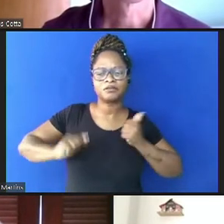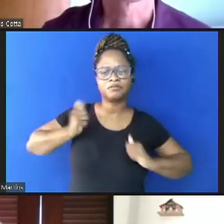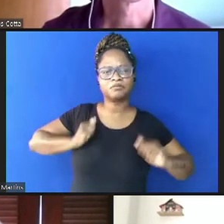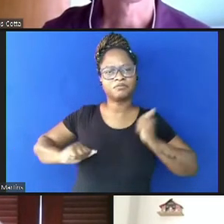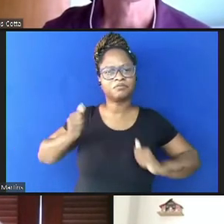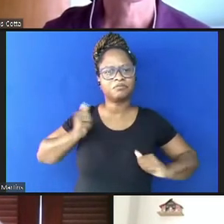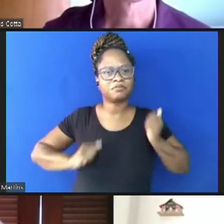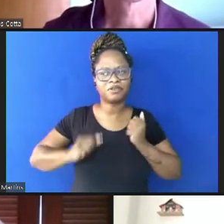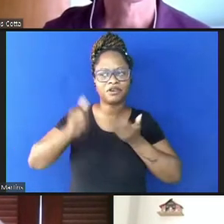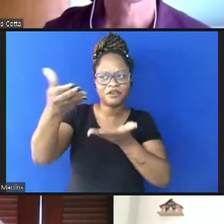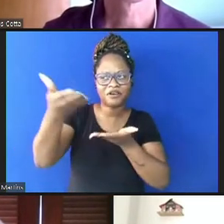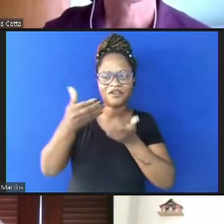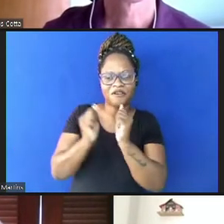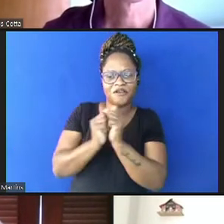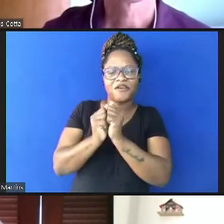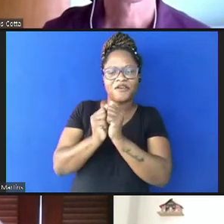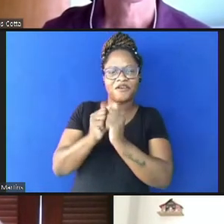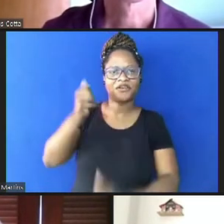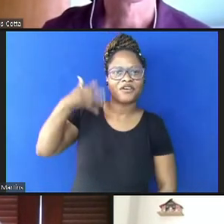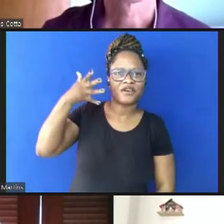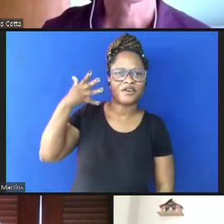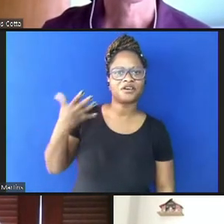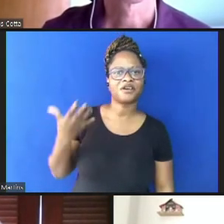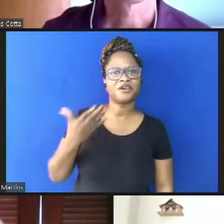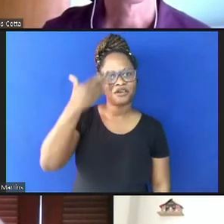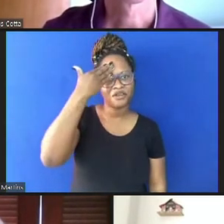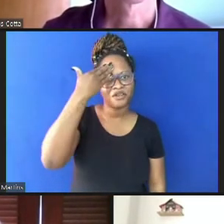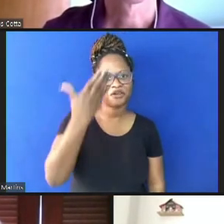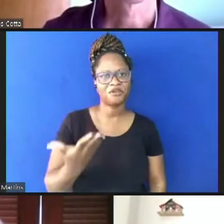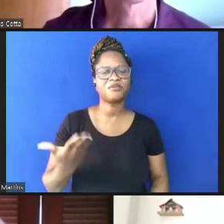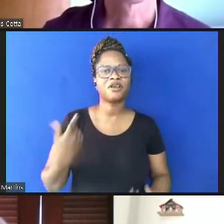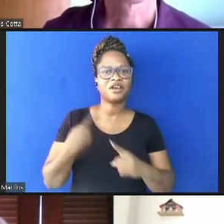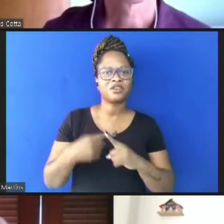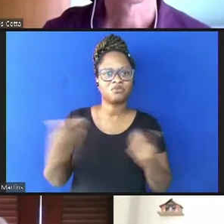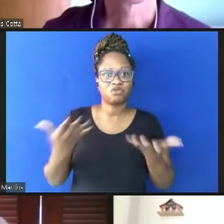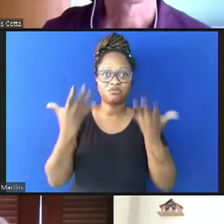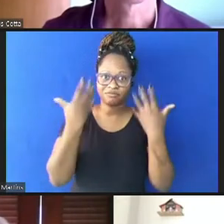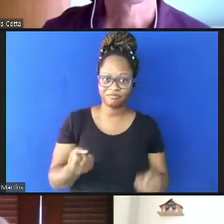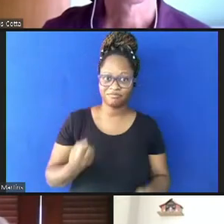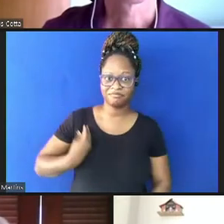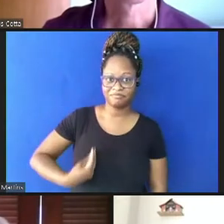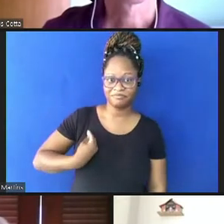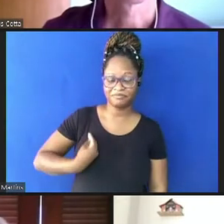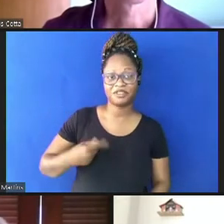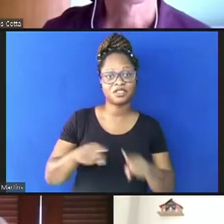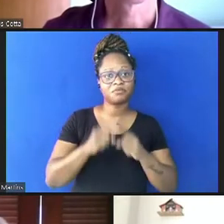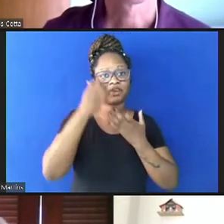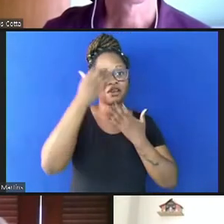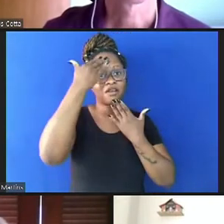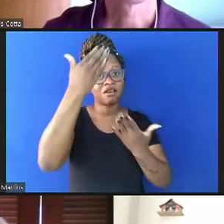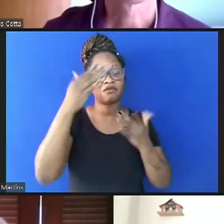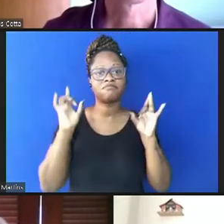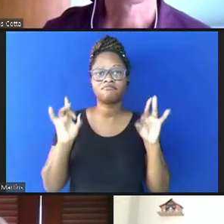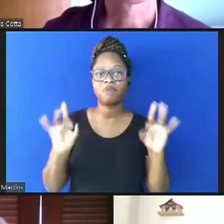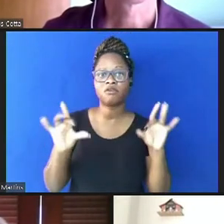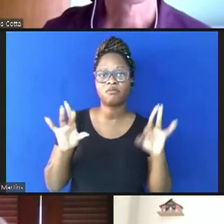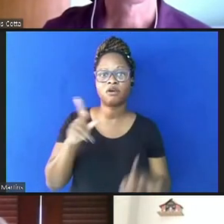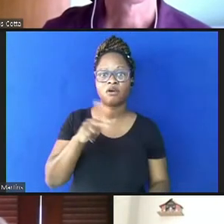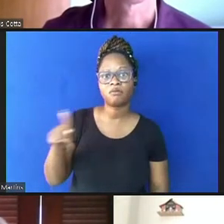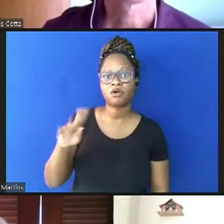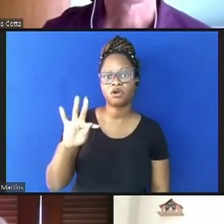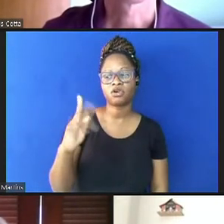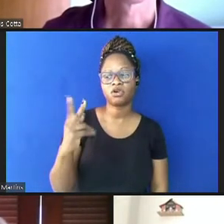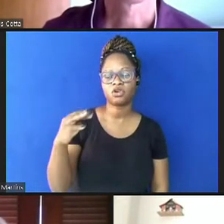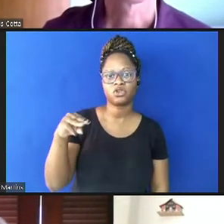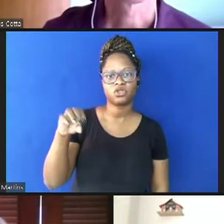fazermos um evento com a sua presença. Muito obrigada por estar aqui hoje. E também um agradecimento especial ao professor Thomas Schnauck,